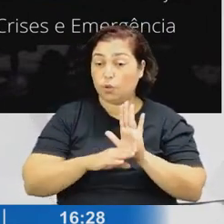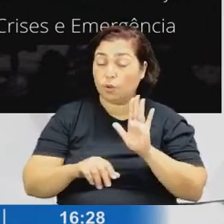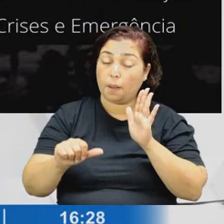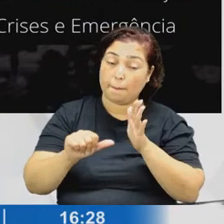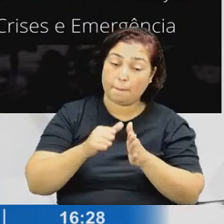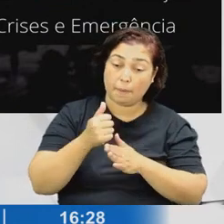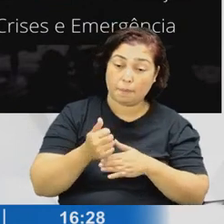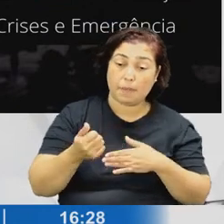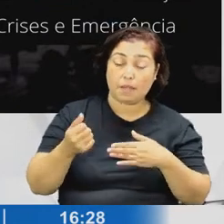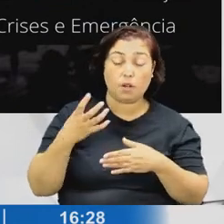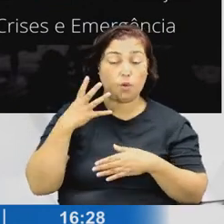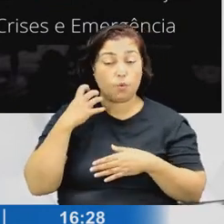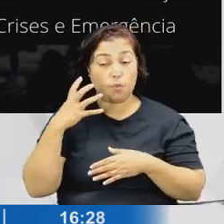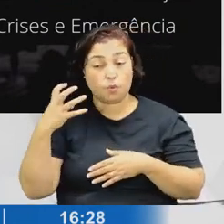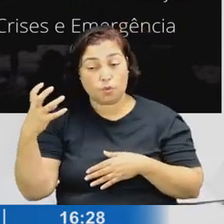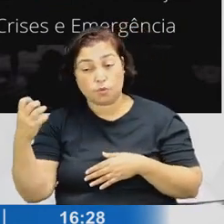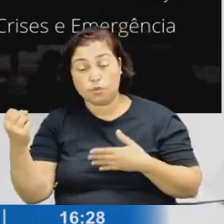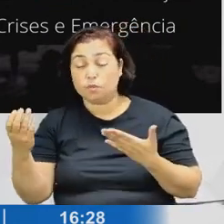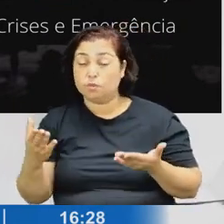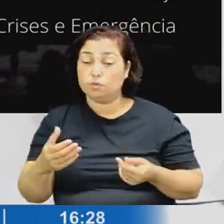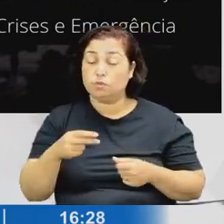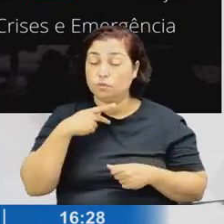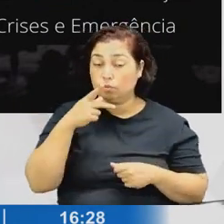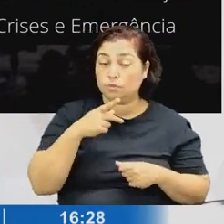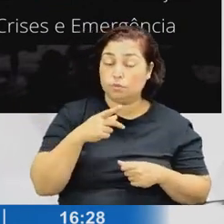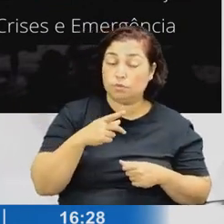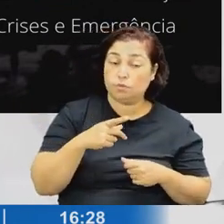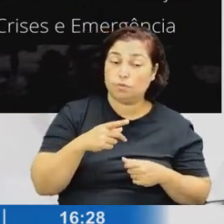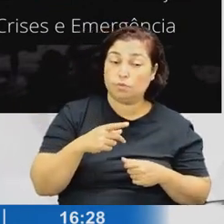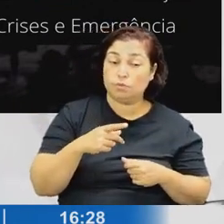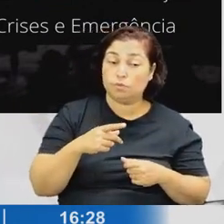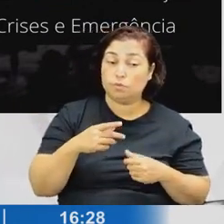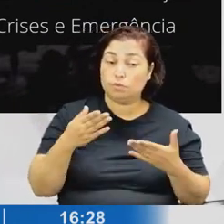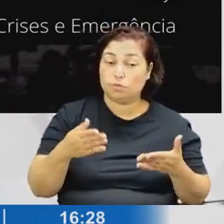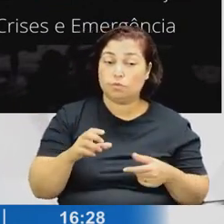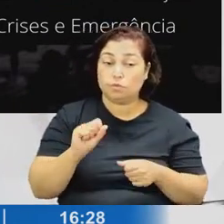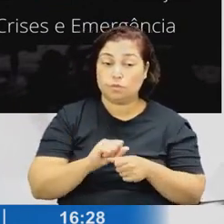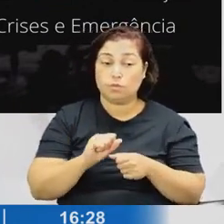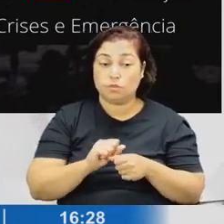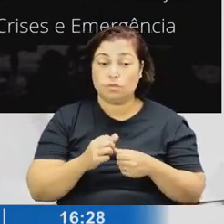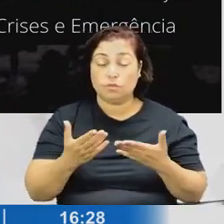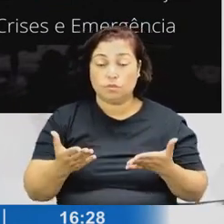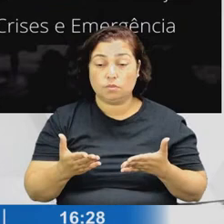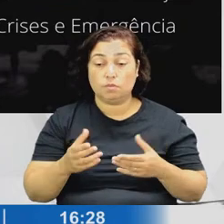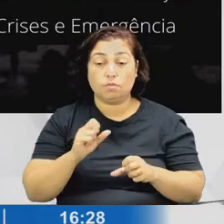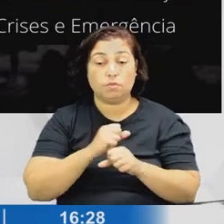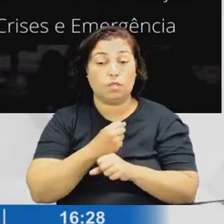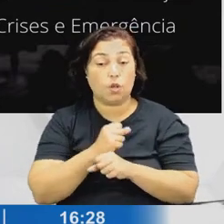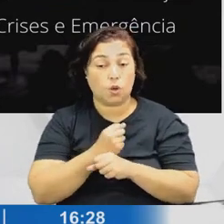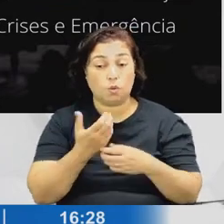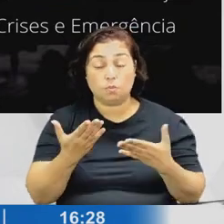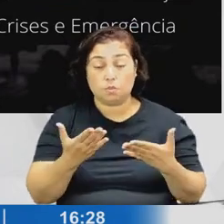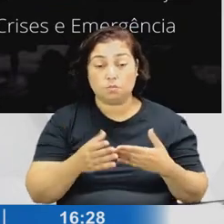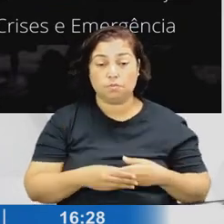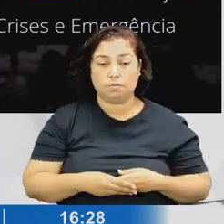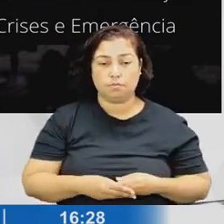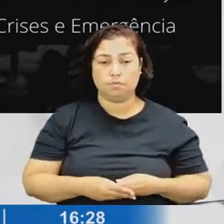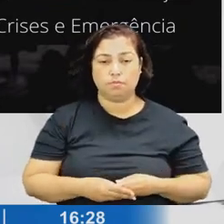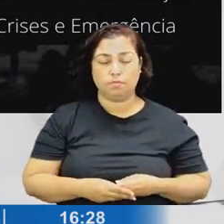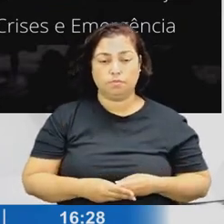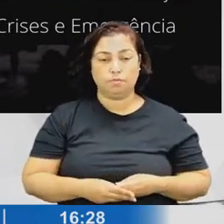etapa viajei para tal lugar para falar com os especialistas onde aquilo já foi feito primeiro etapa da obra do visionário tem problema